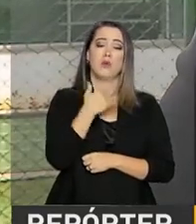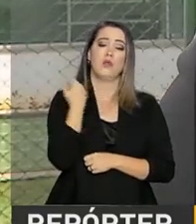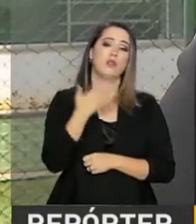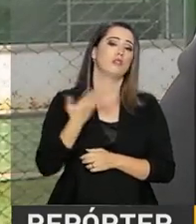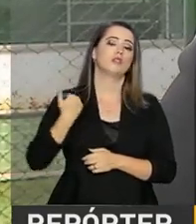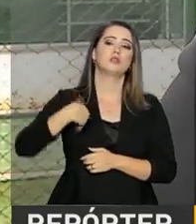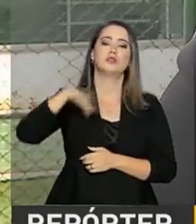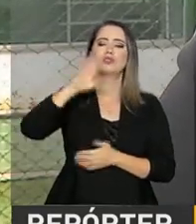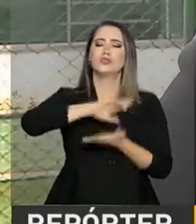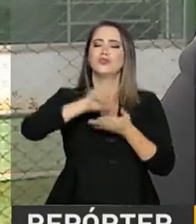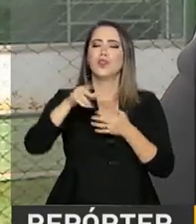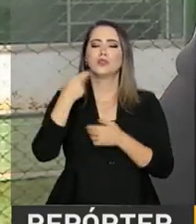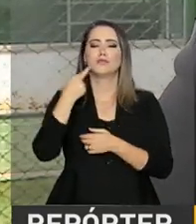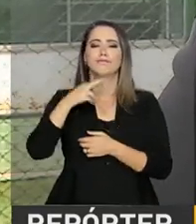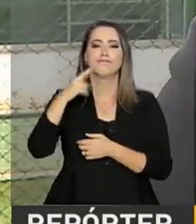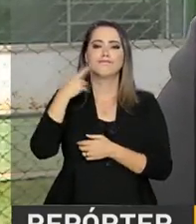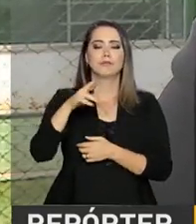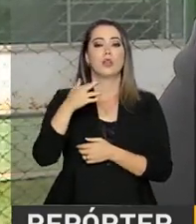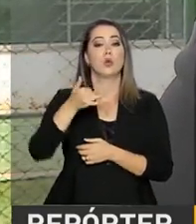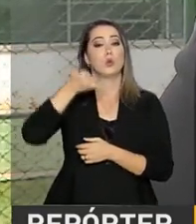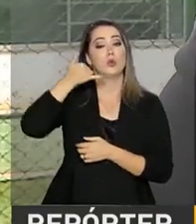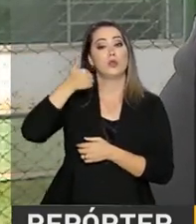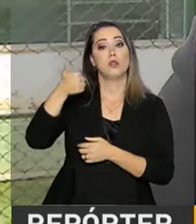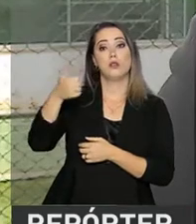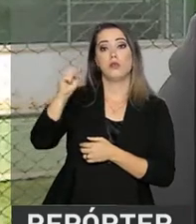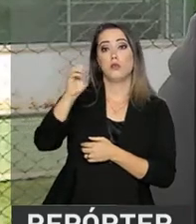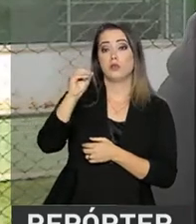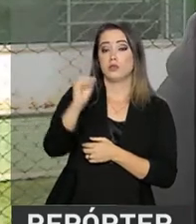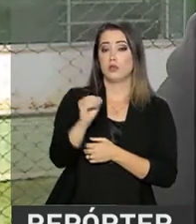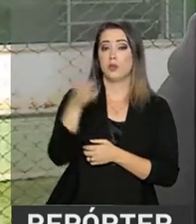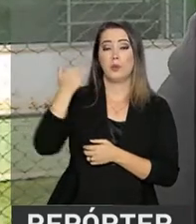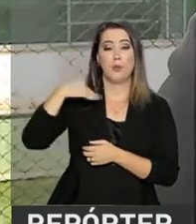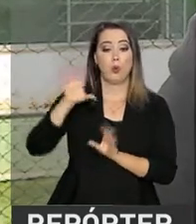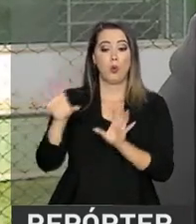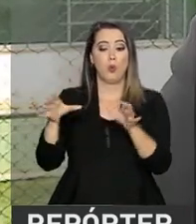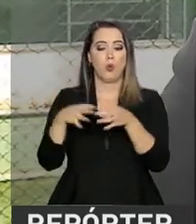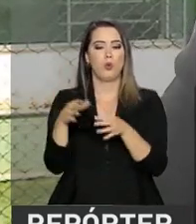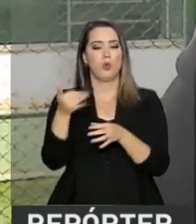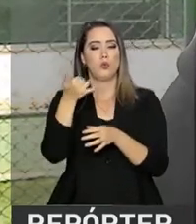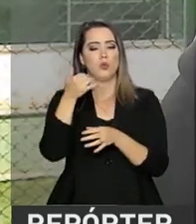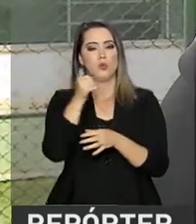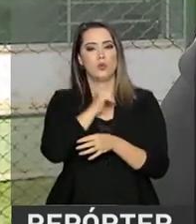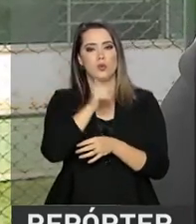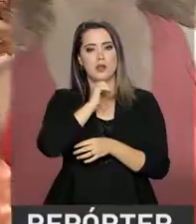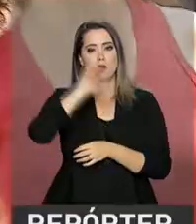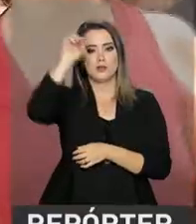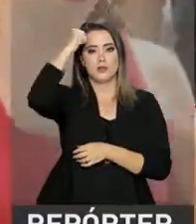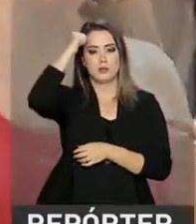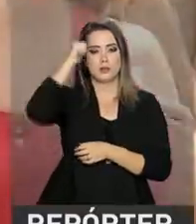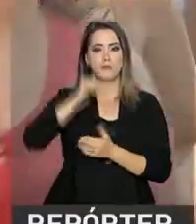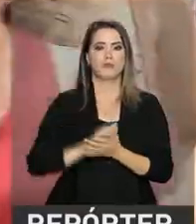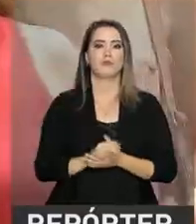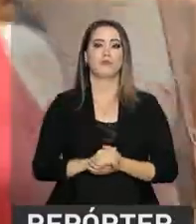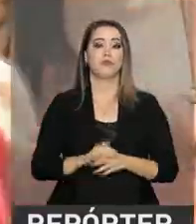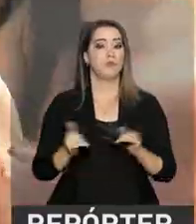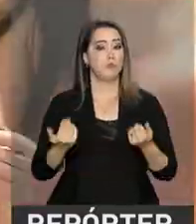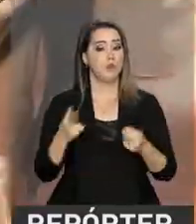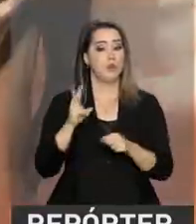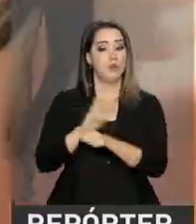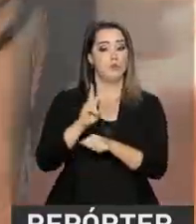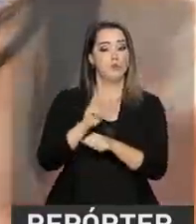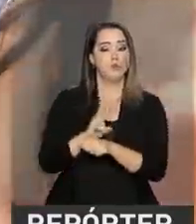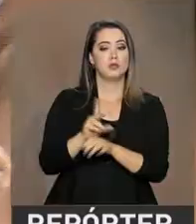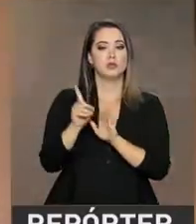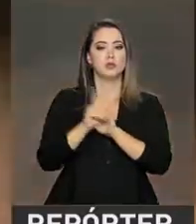de violência doméstica no disque 180 a maioria das vítimas são mulheres negras para proteger os direitos